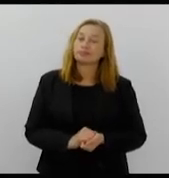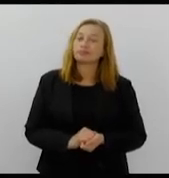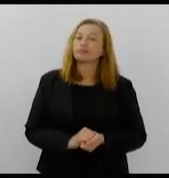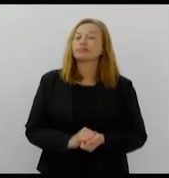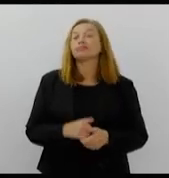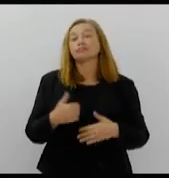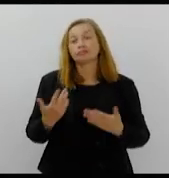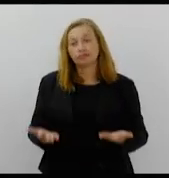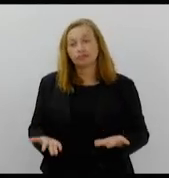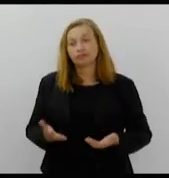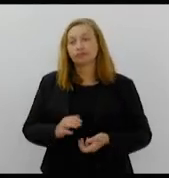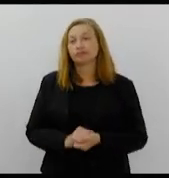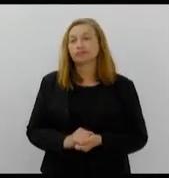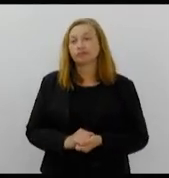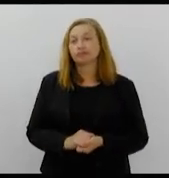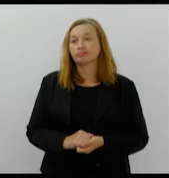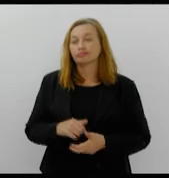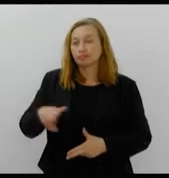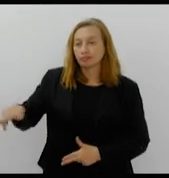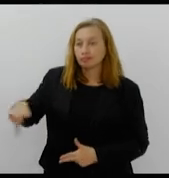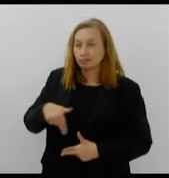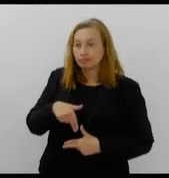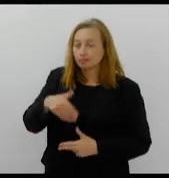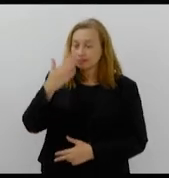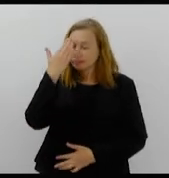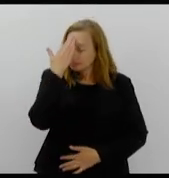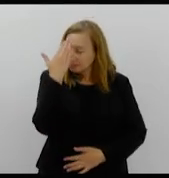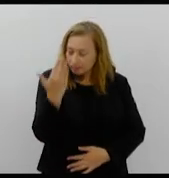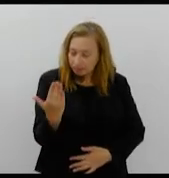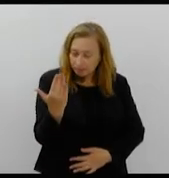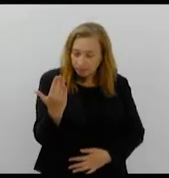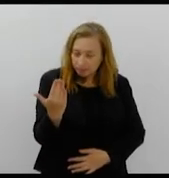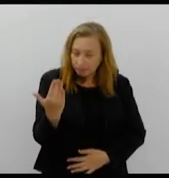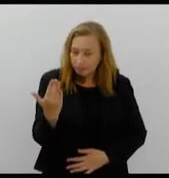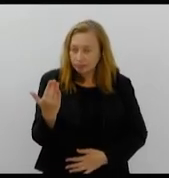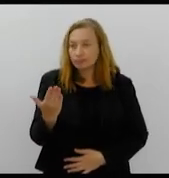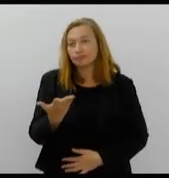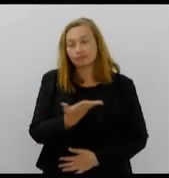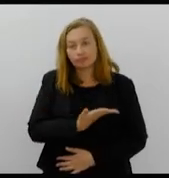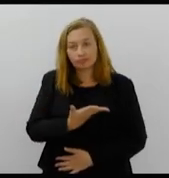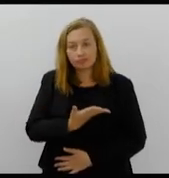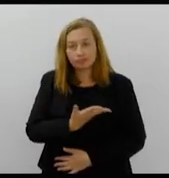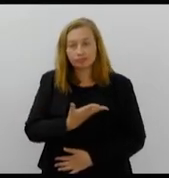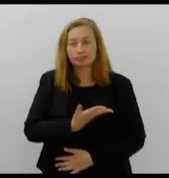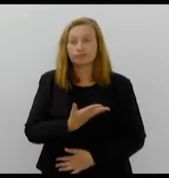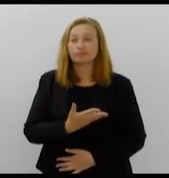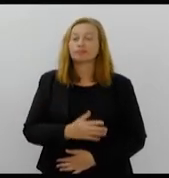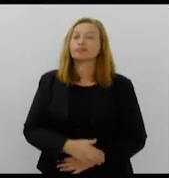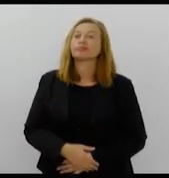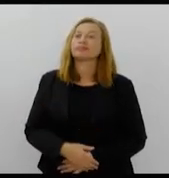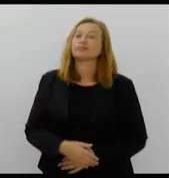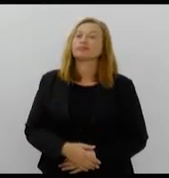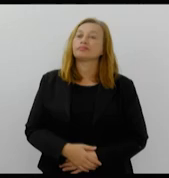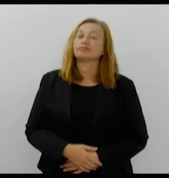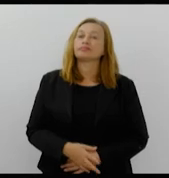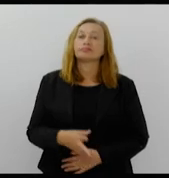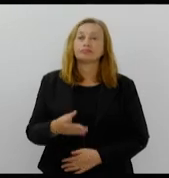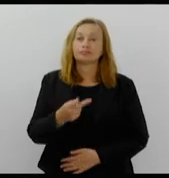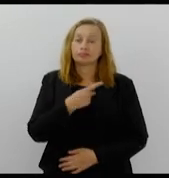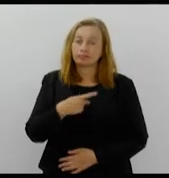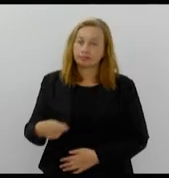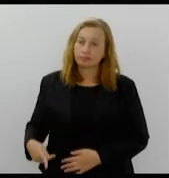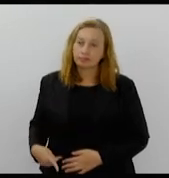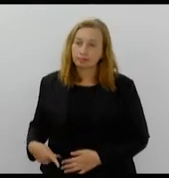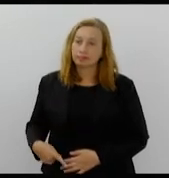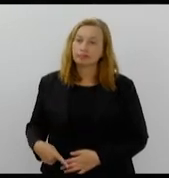Então, trago a essa tribuna, agradeço aos pares que aqui me observam, agradeço também à presidência